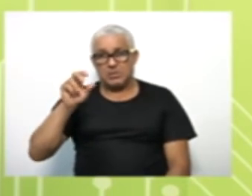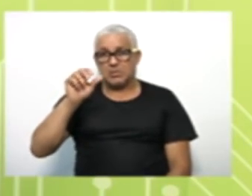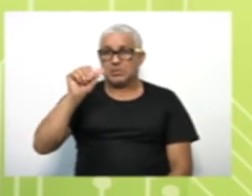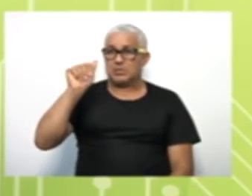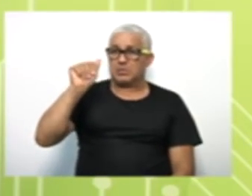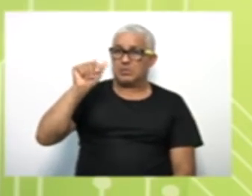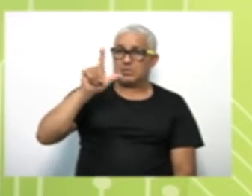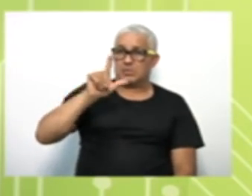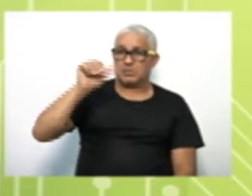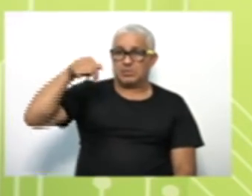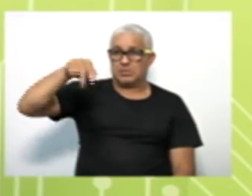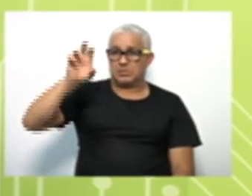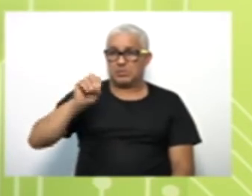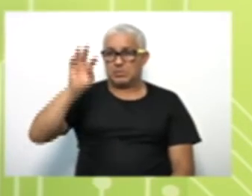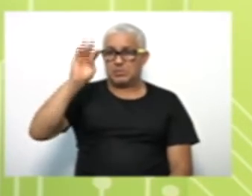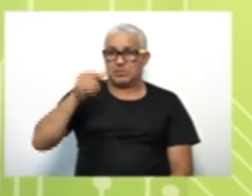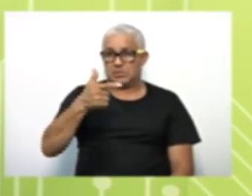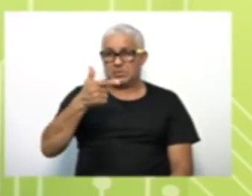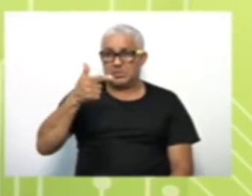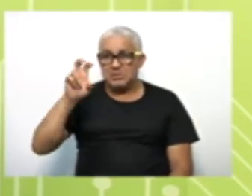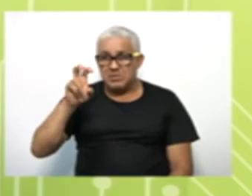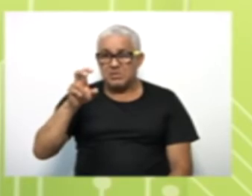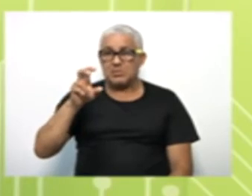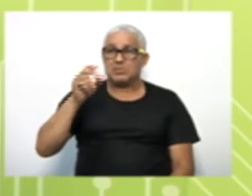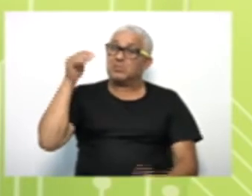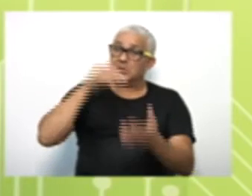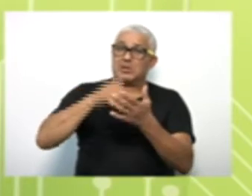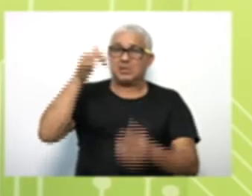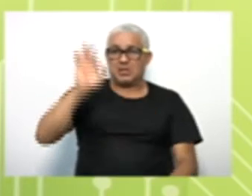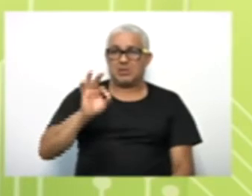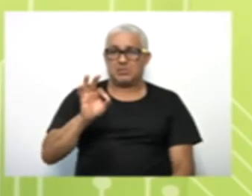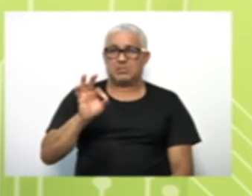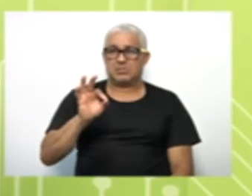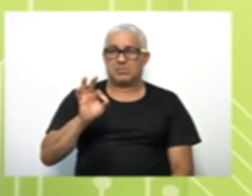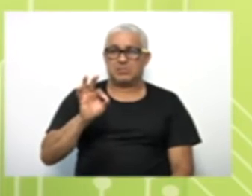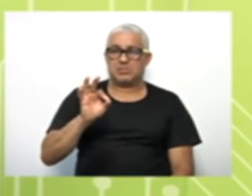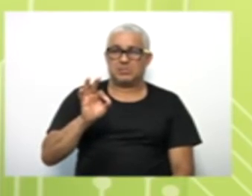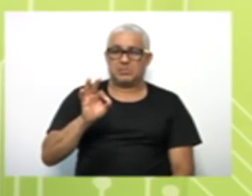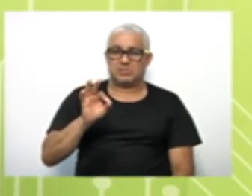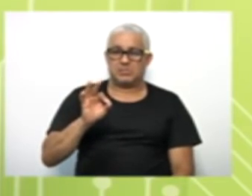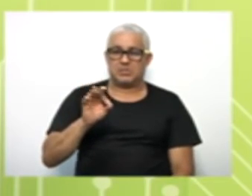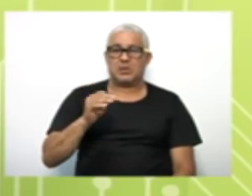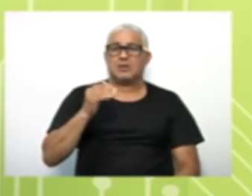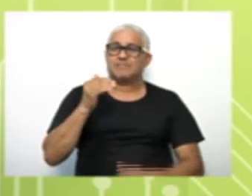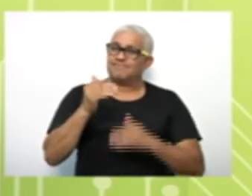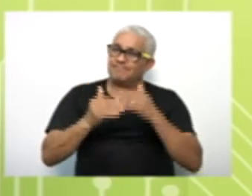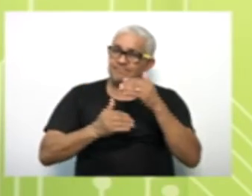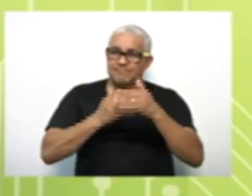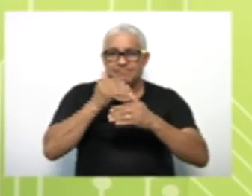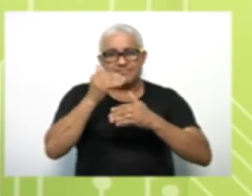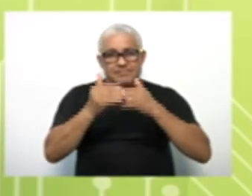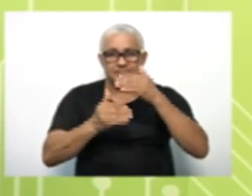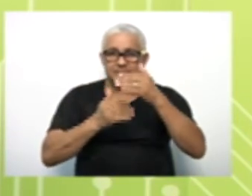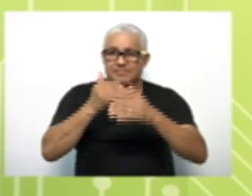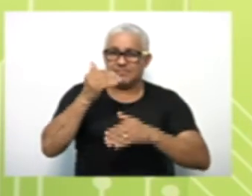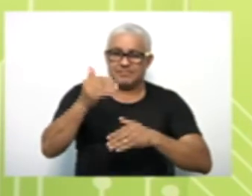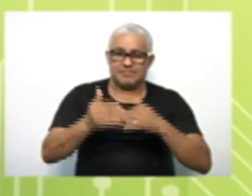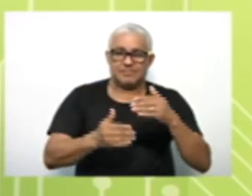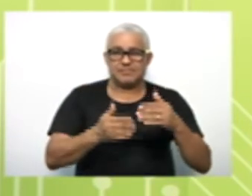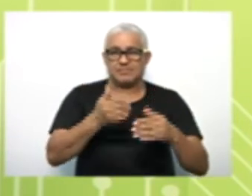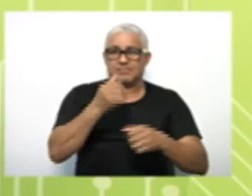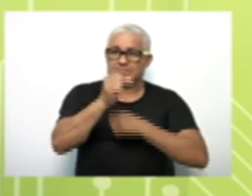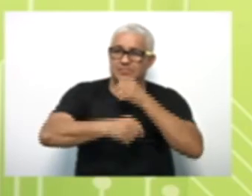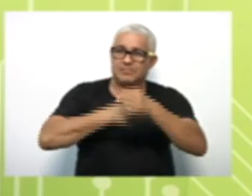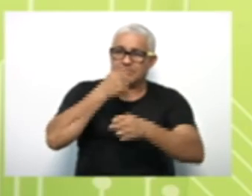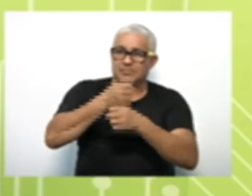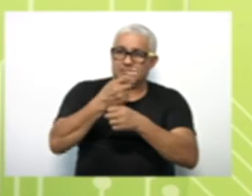30, 25, 20, 15, até chegar em 10. E isso passa por um processo de escalonamento que, a cada 2